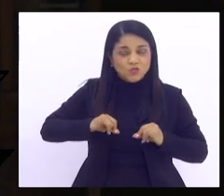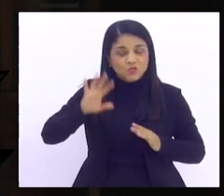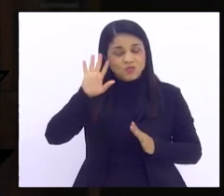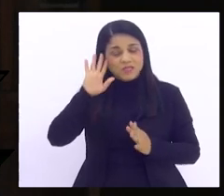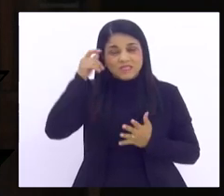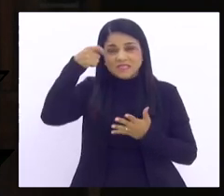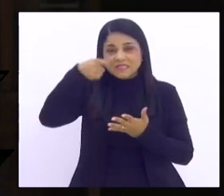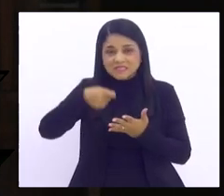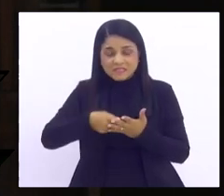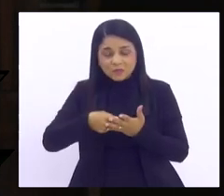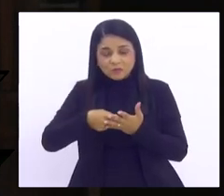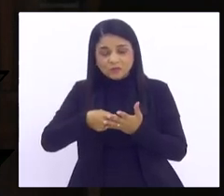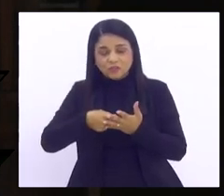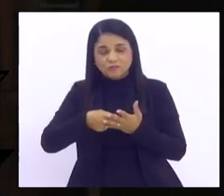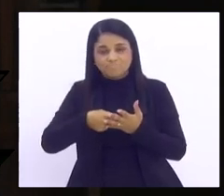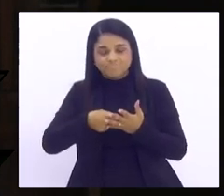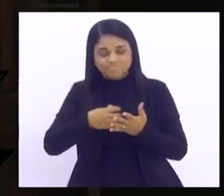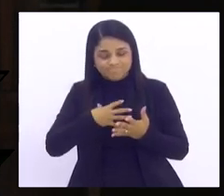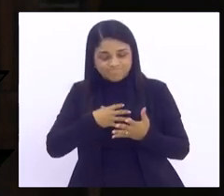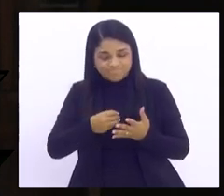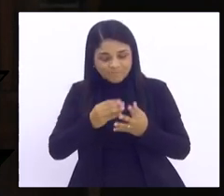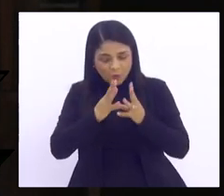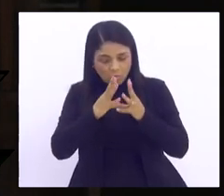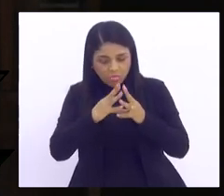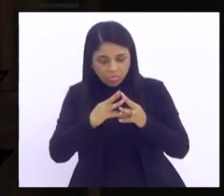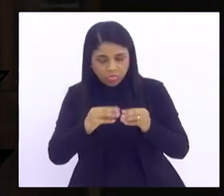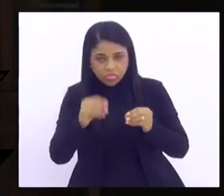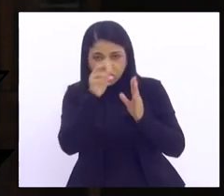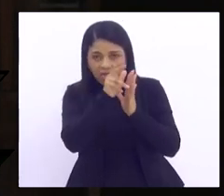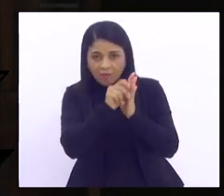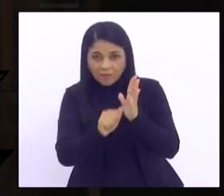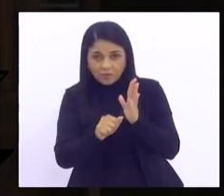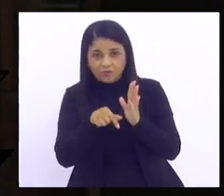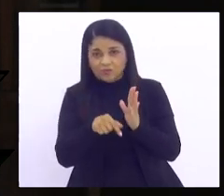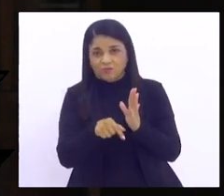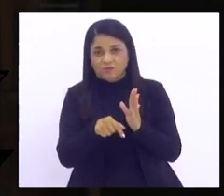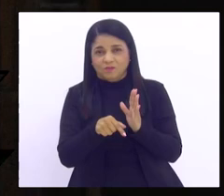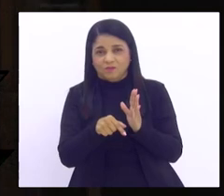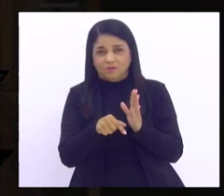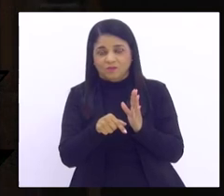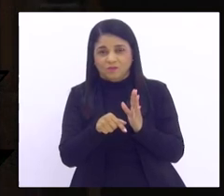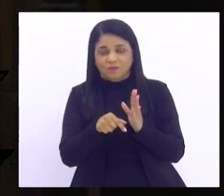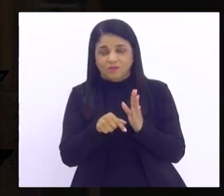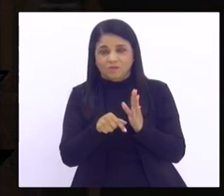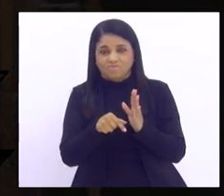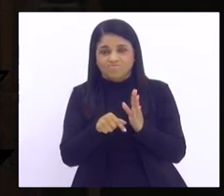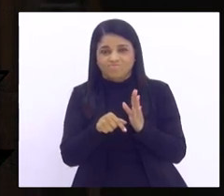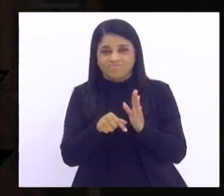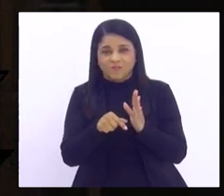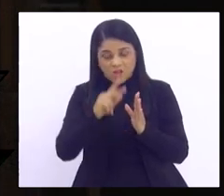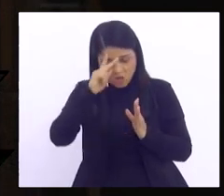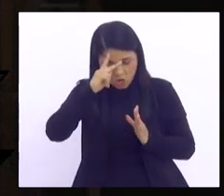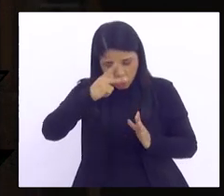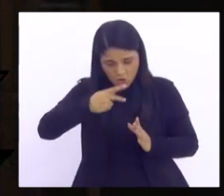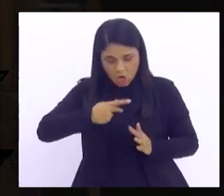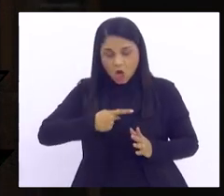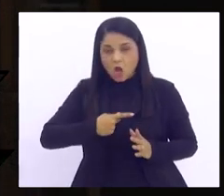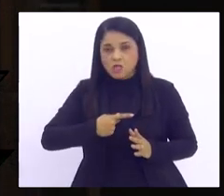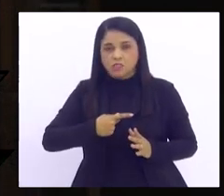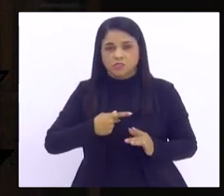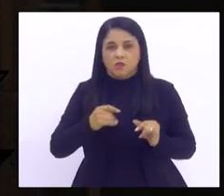de desfazer do fruto concebido não é tomada por razões puramente egoístas e comodidade.